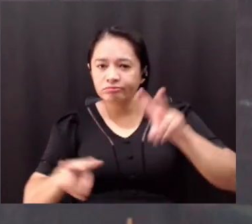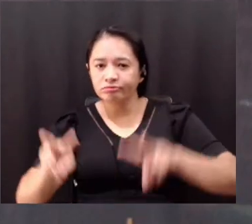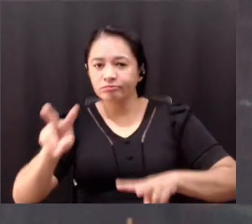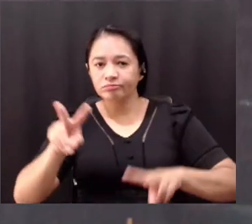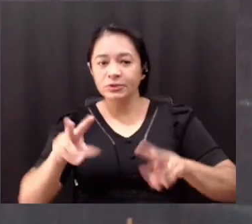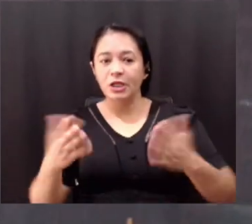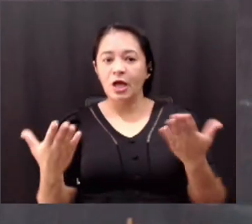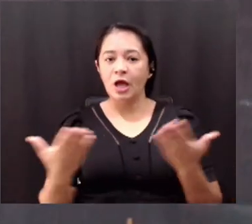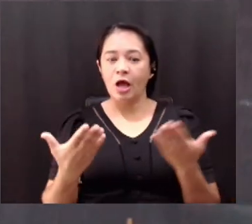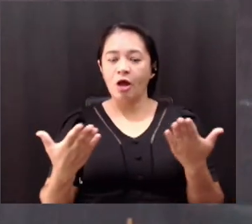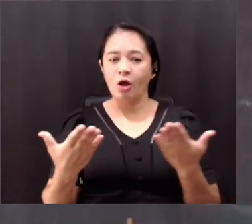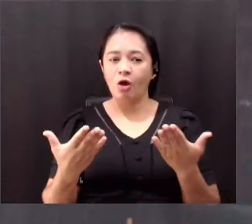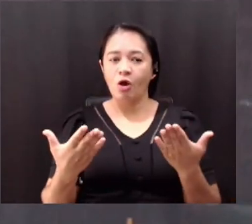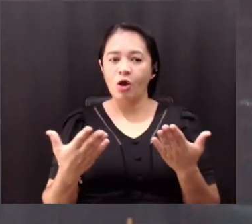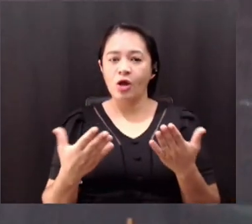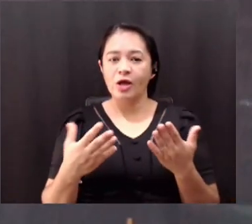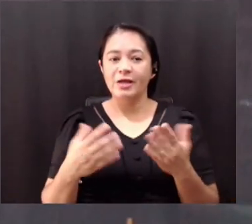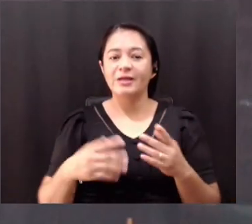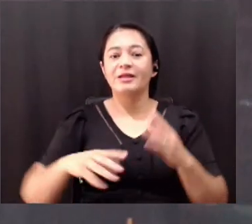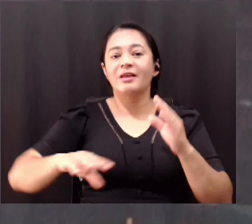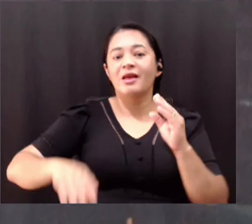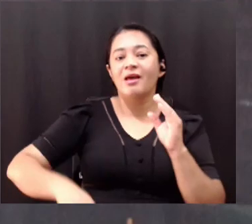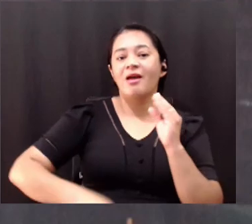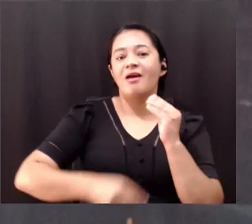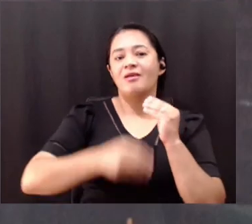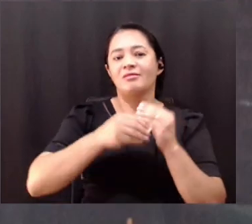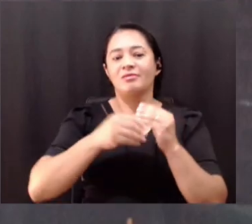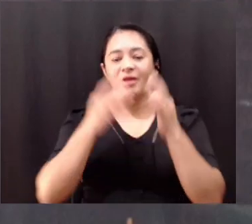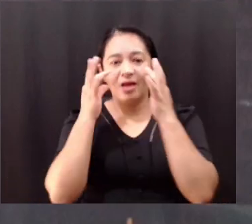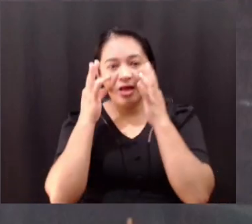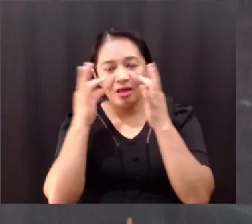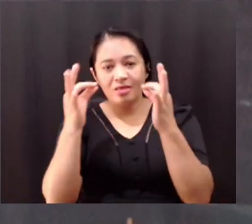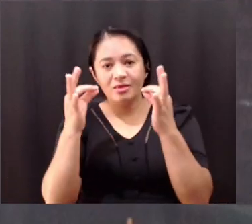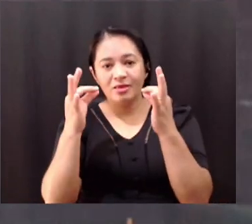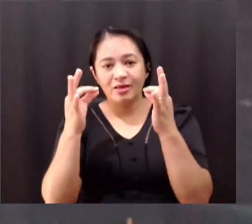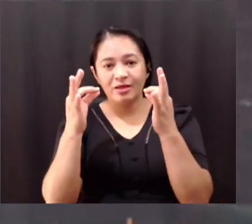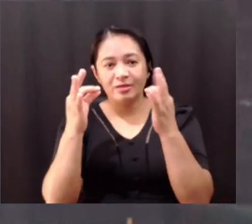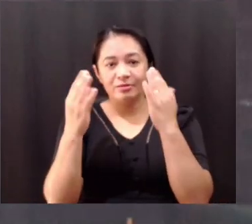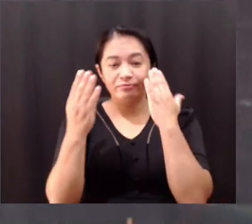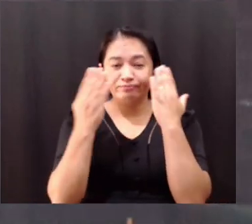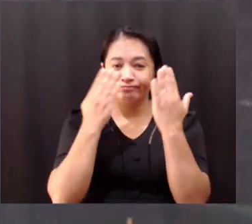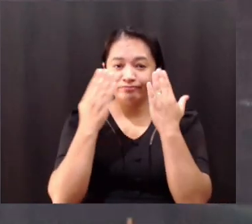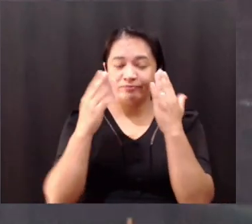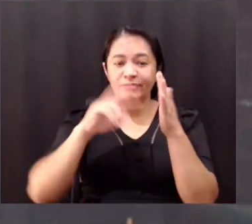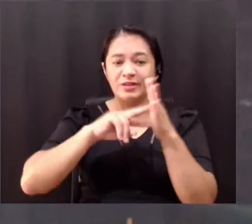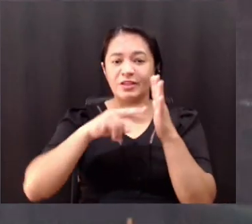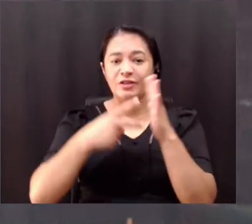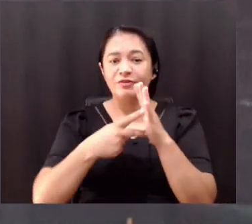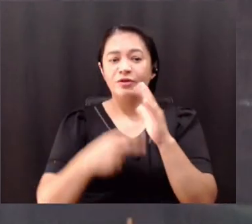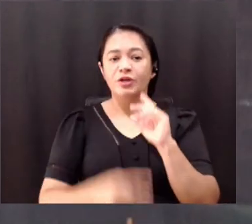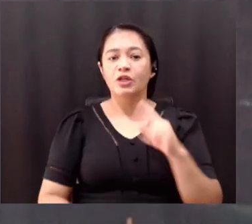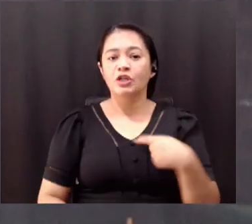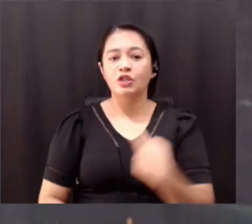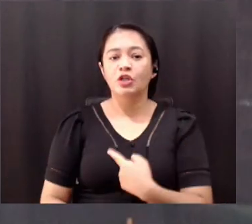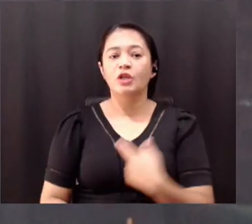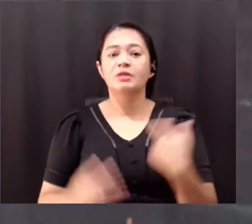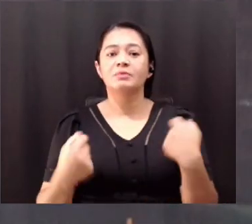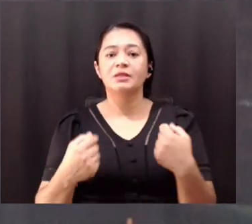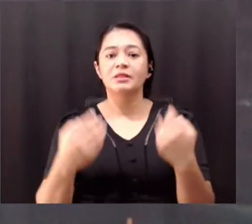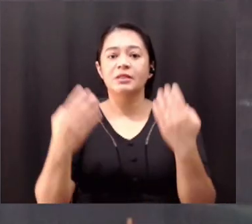riscos, a empresa vai ter que estar atenta aos riscos psicossociais. Significa que a gente vai ter que ter um psicólogo, um